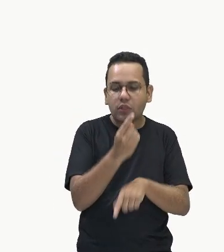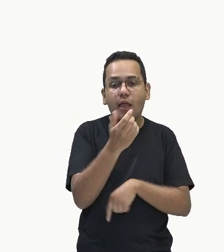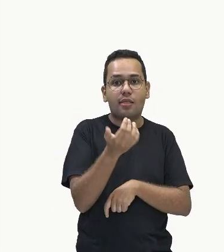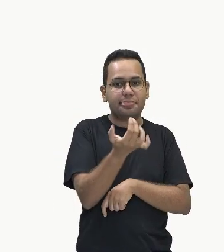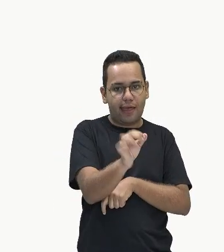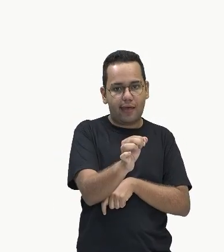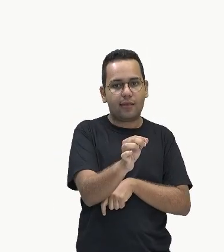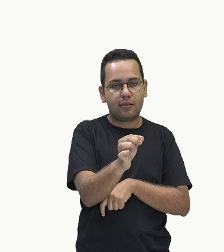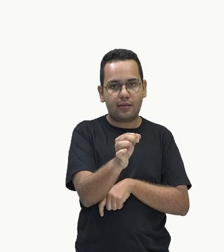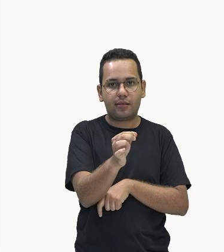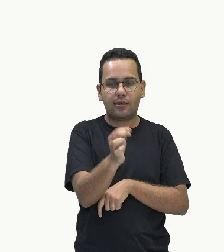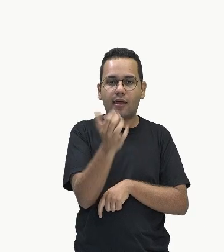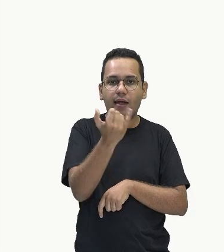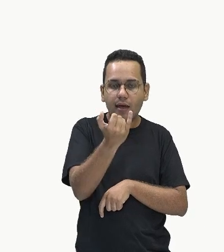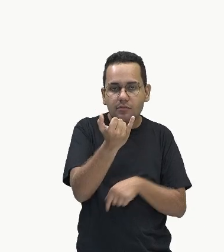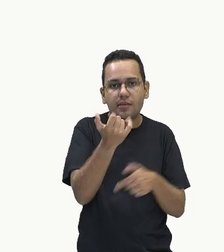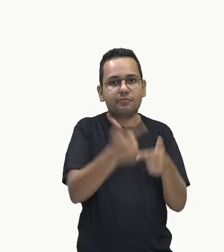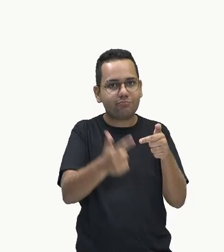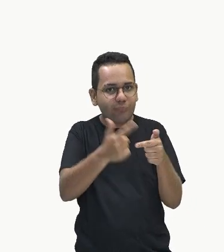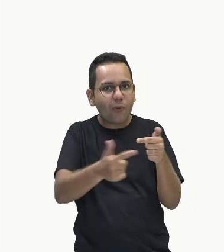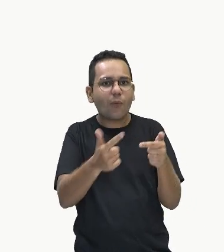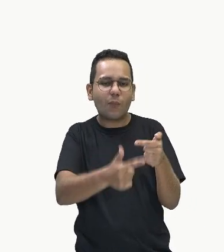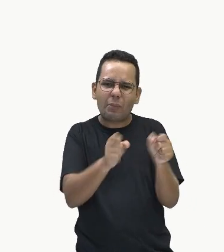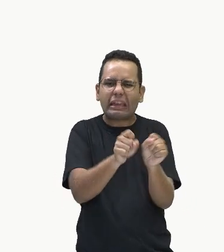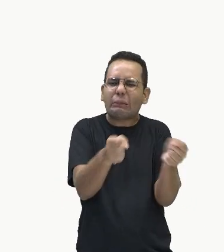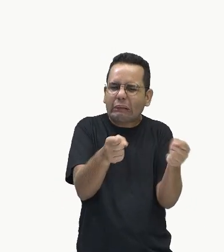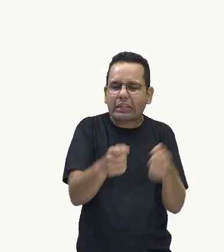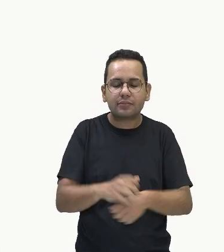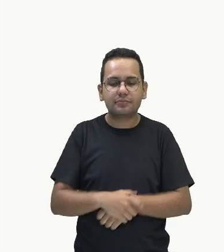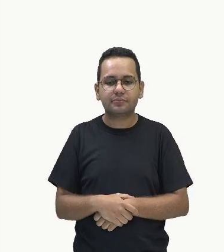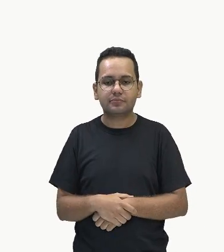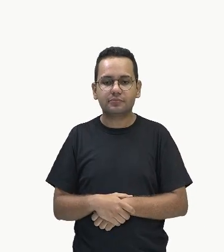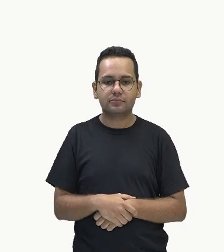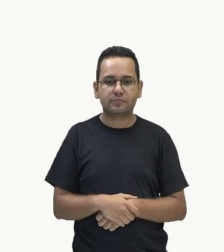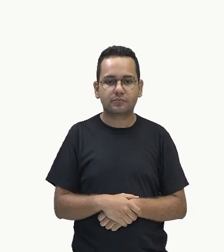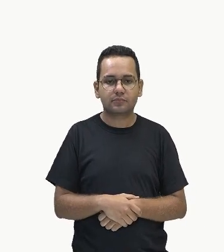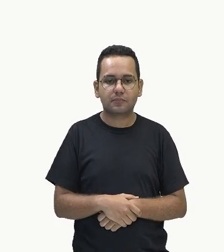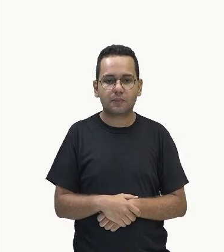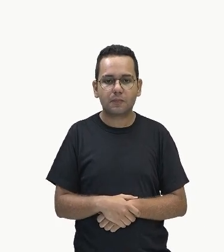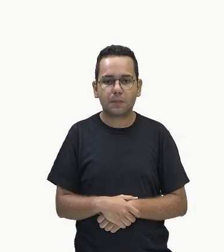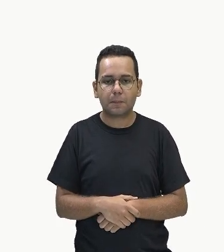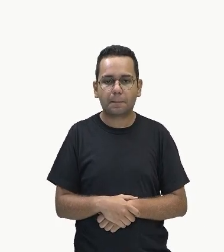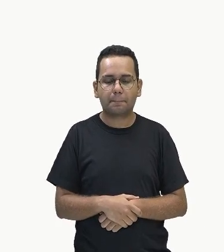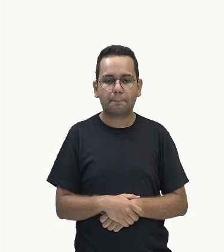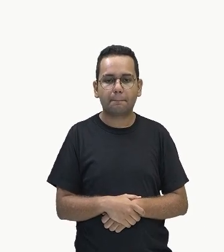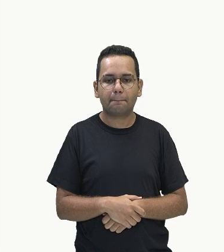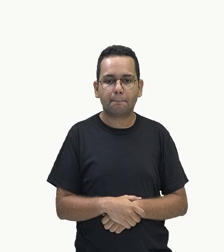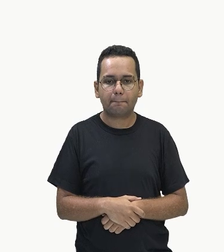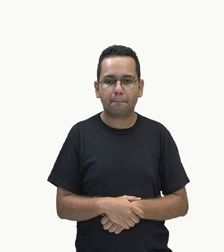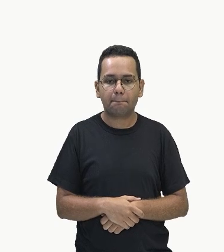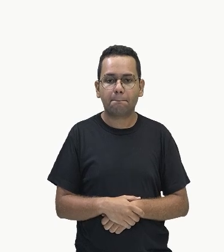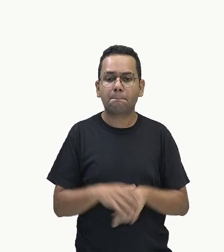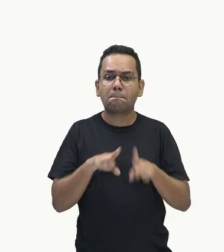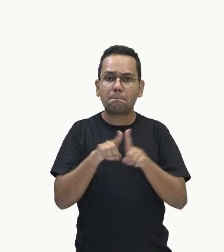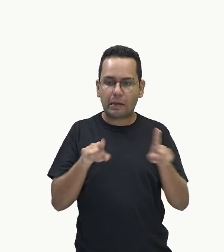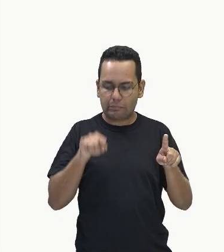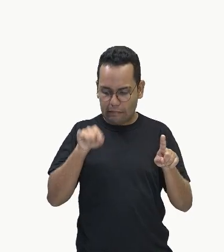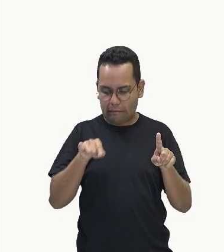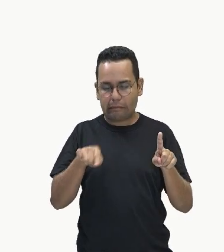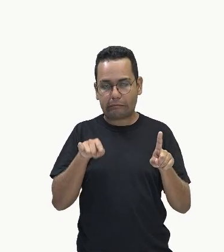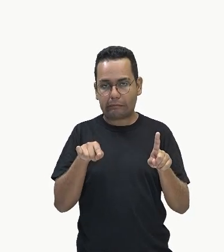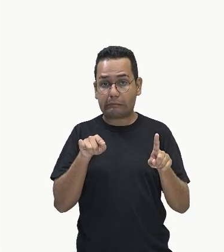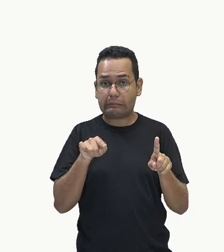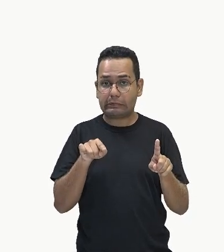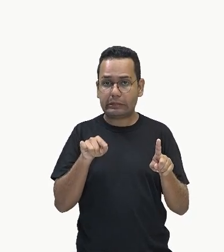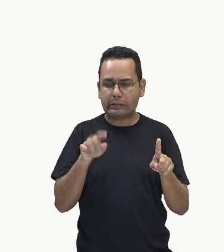resultado? Eu sei que as 1000 canetas que eu fiz a pesquisa, certo? 10 estavam com defeitos. O